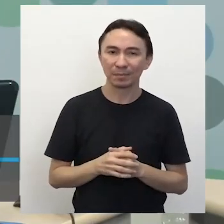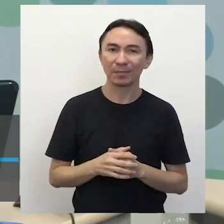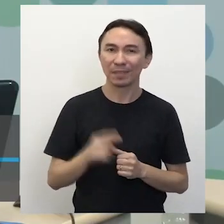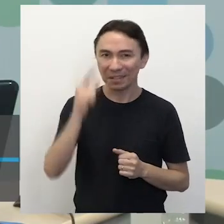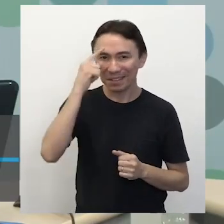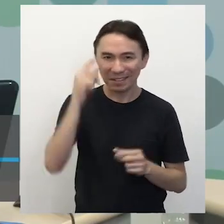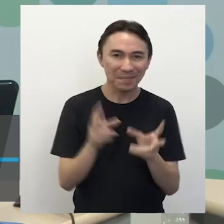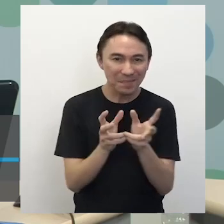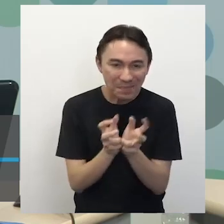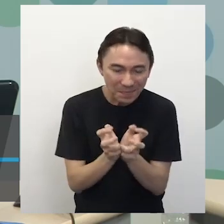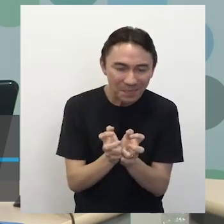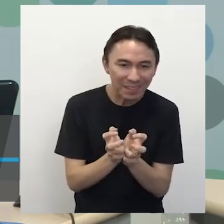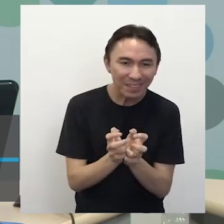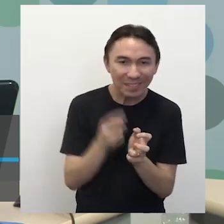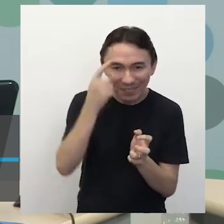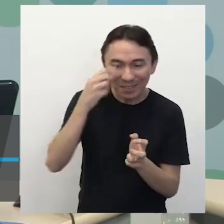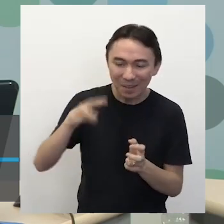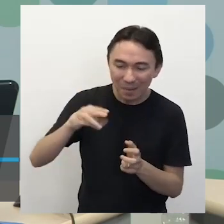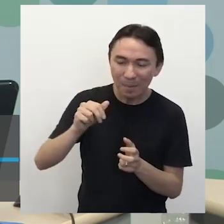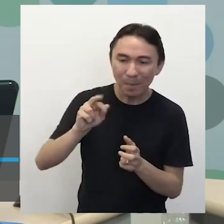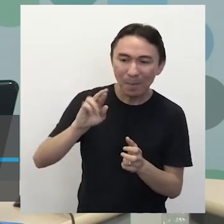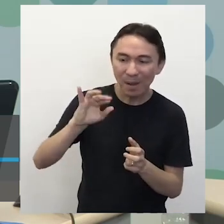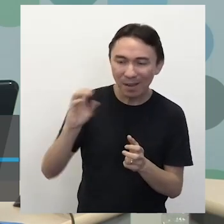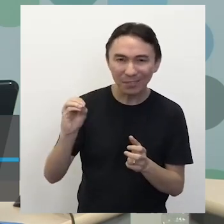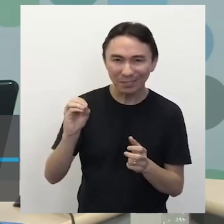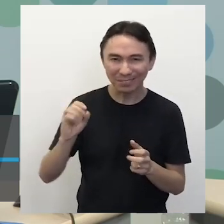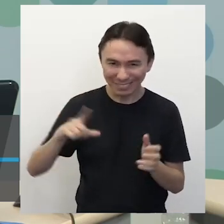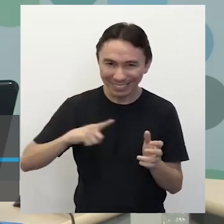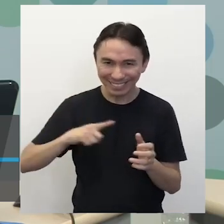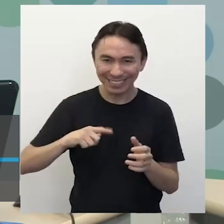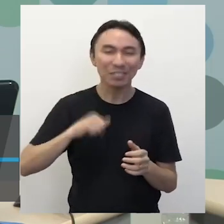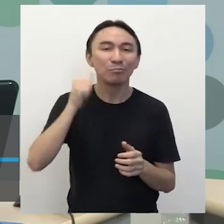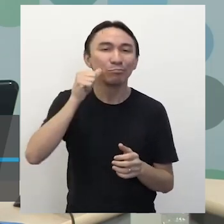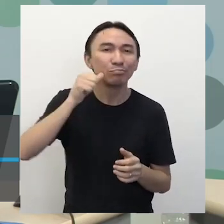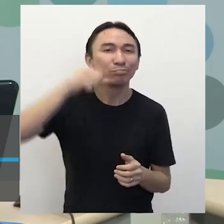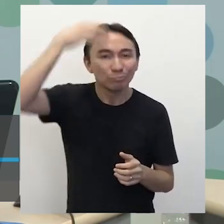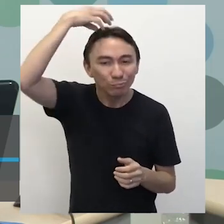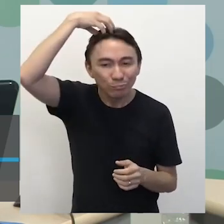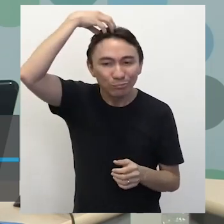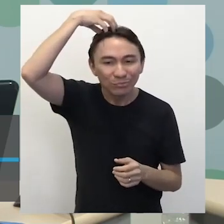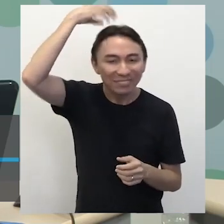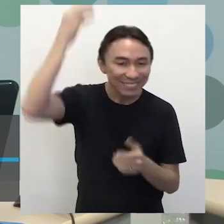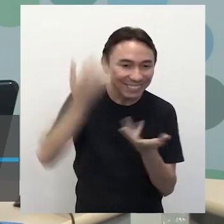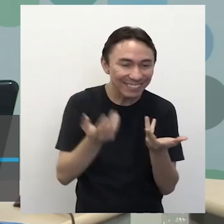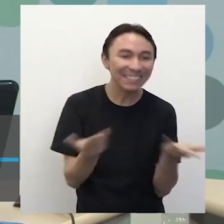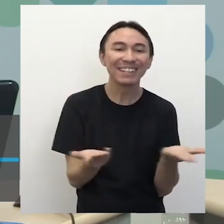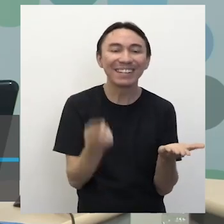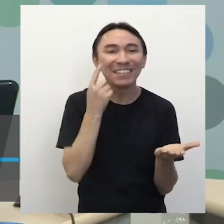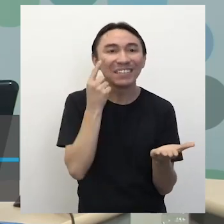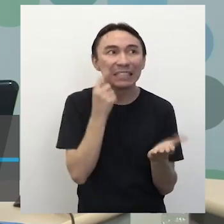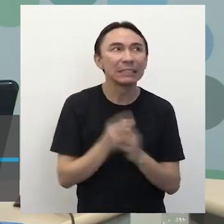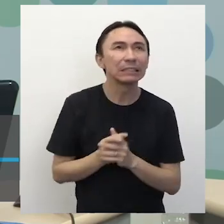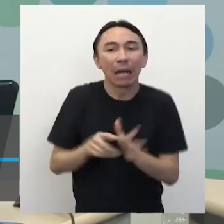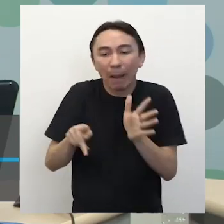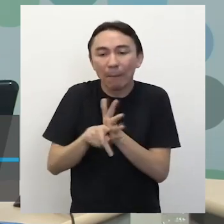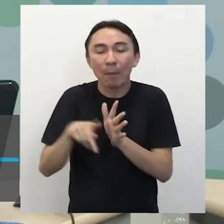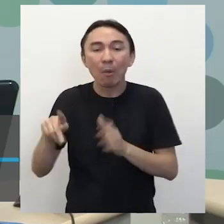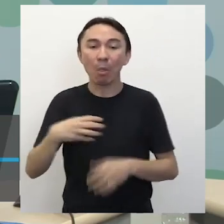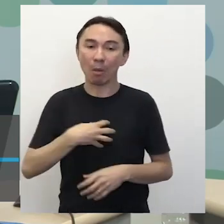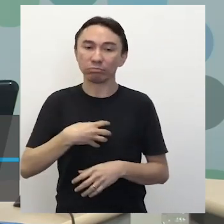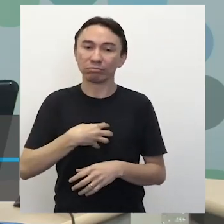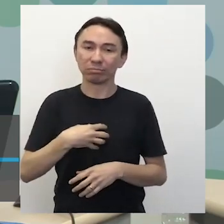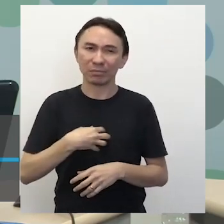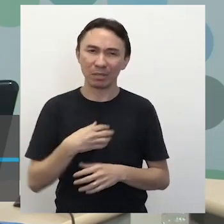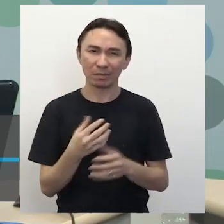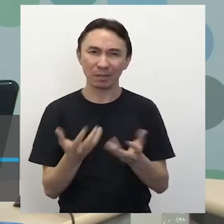a princesa, a gente sabe como que ela é e tal. Ela fez a versão dela. essas pessoas que gostam de ilustrar também, mas